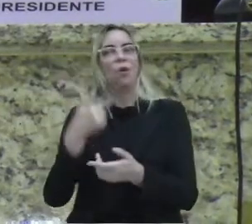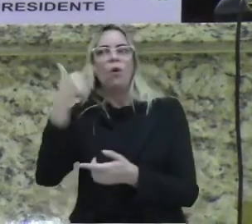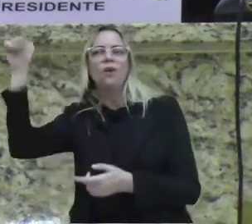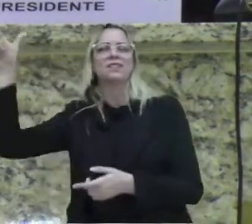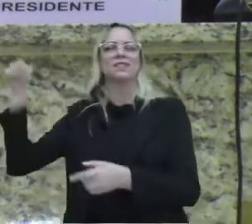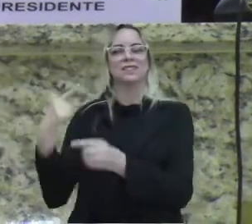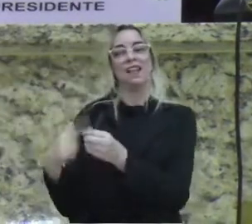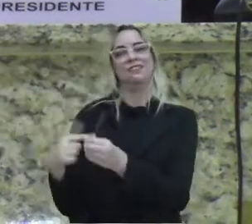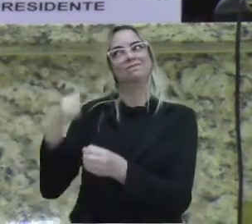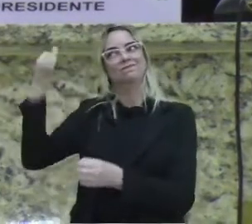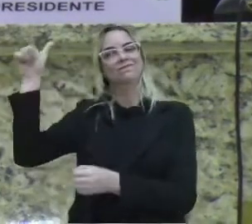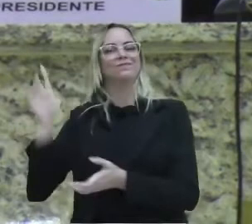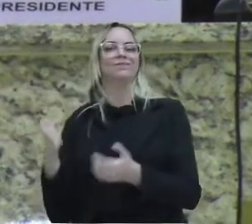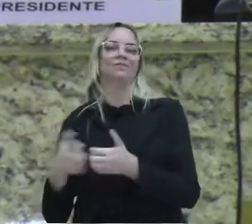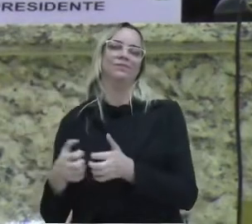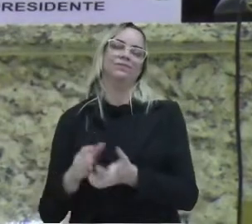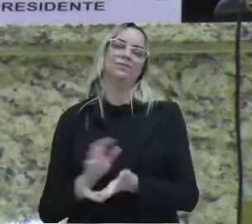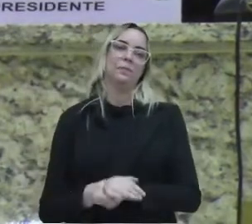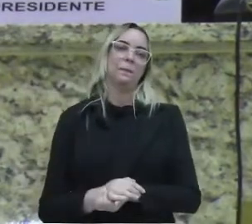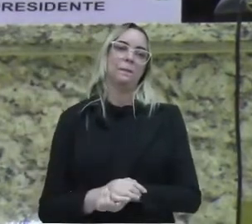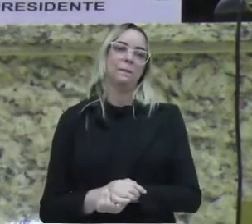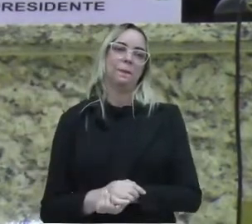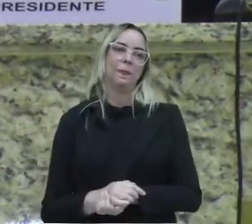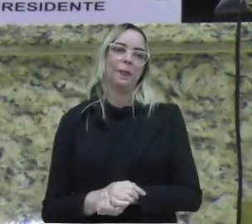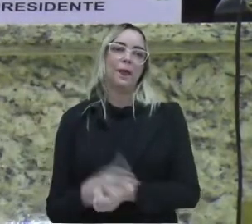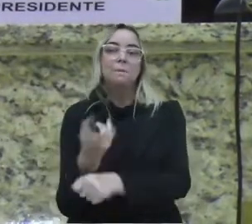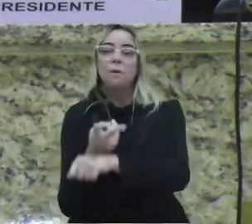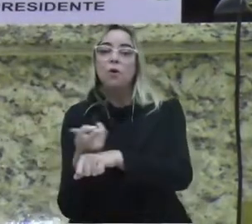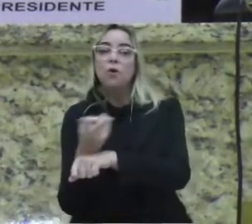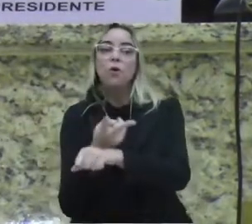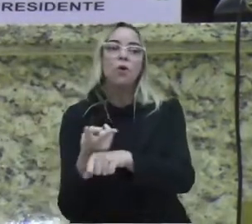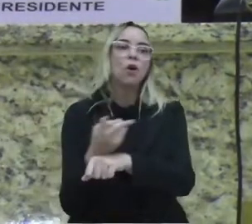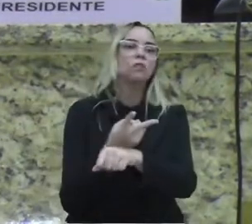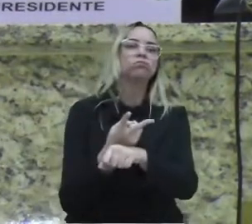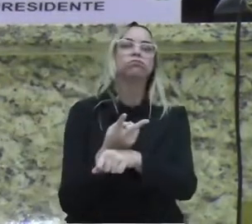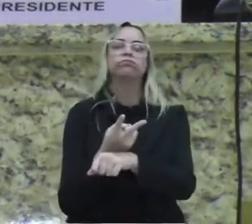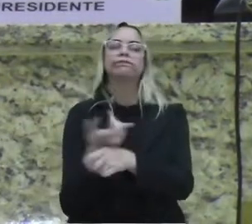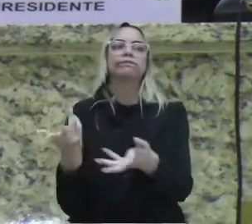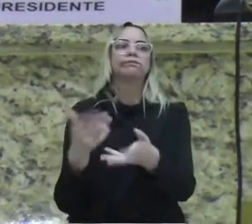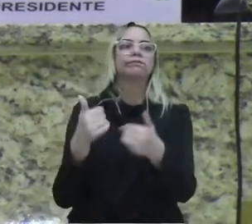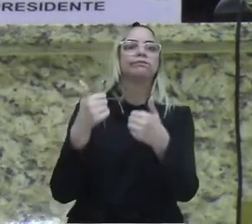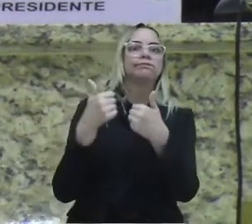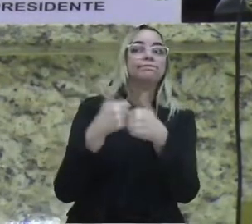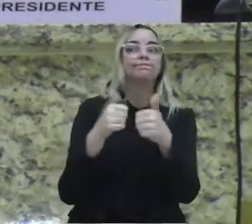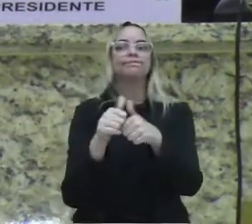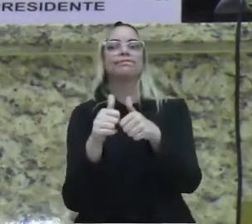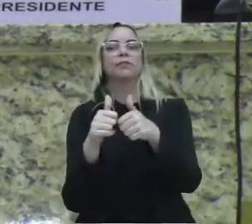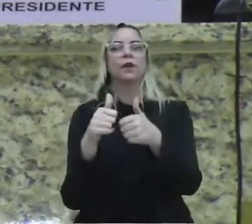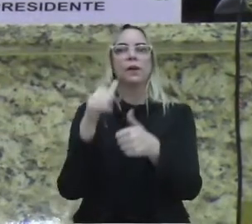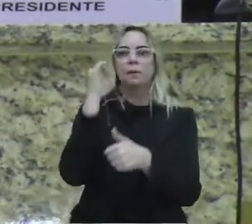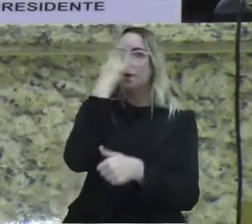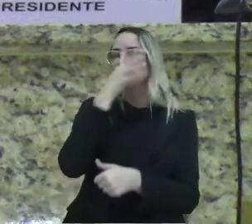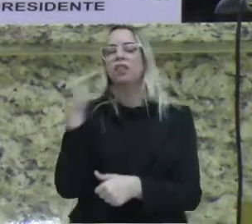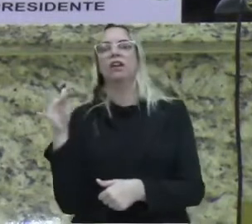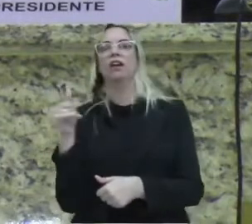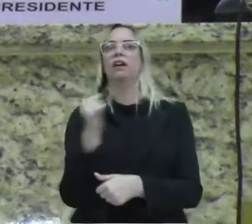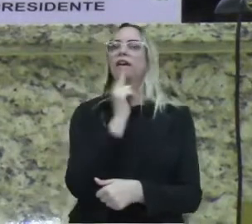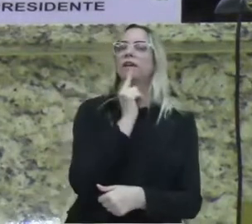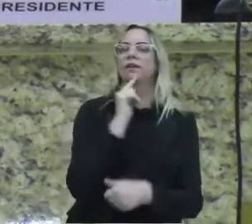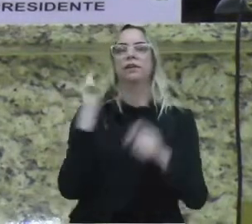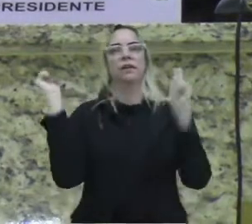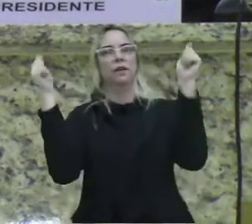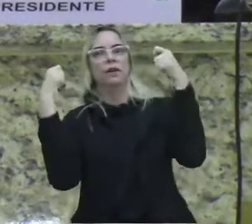aperfeiçoar. Mas a cada dia há uma procura ainda maior para a questão dos ônibus para as faculdades, Belo Jardim, Garanhuns,